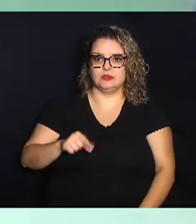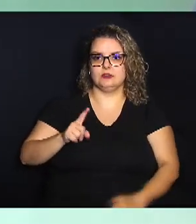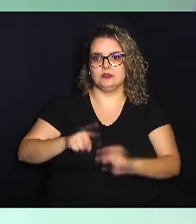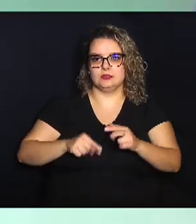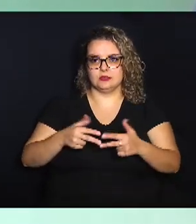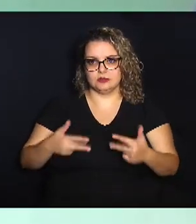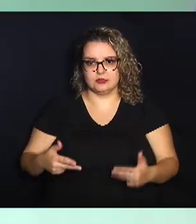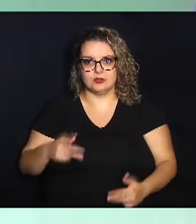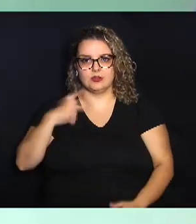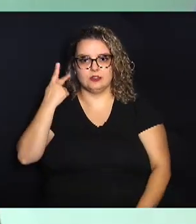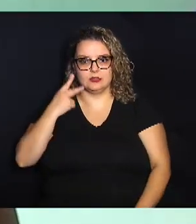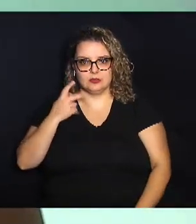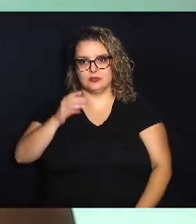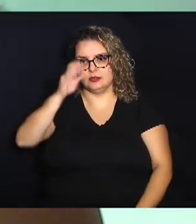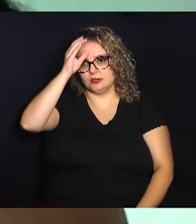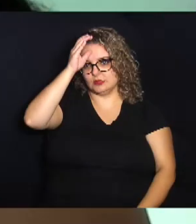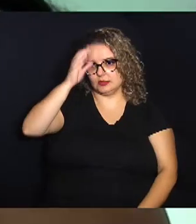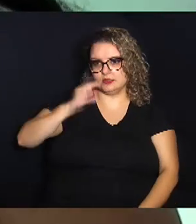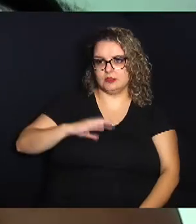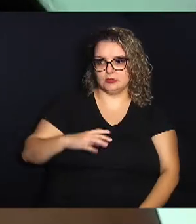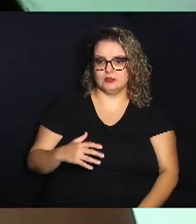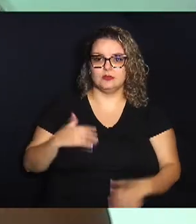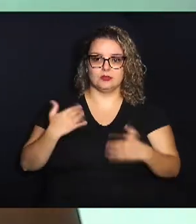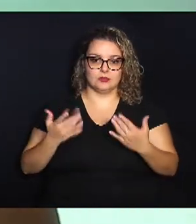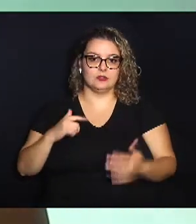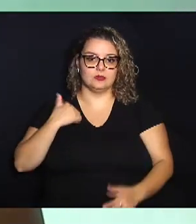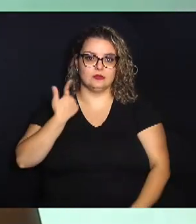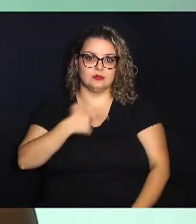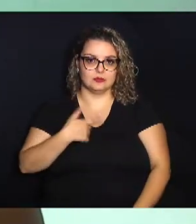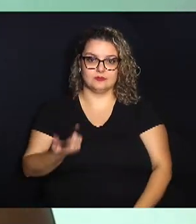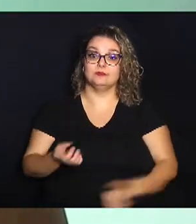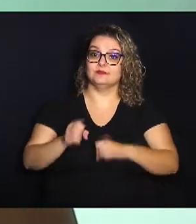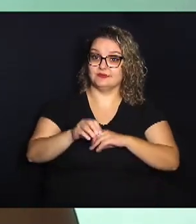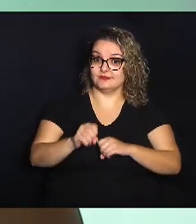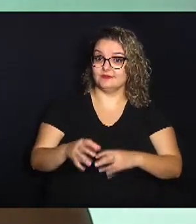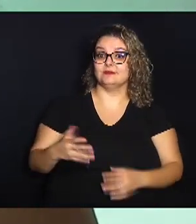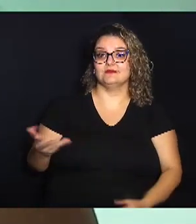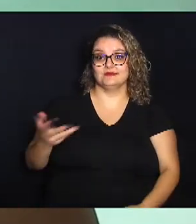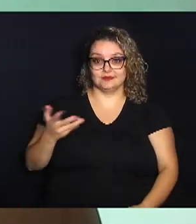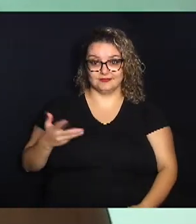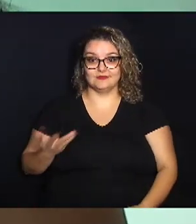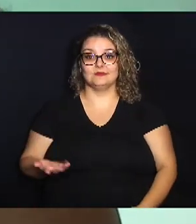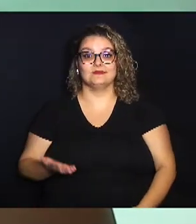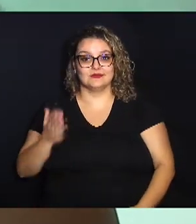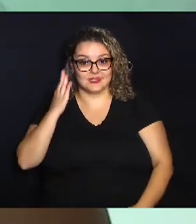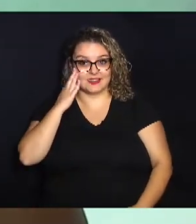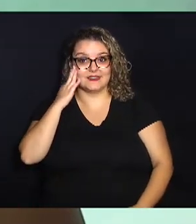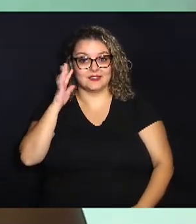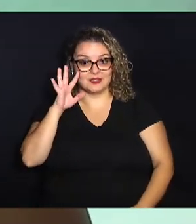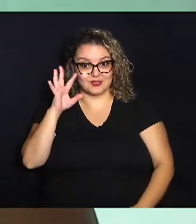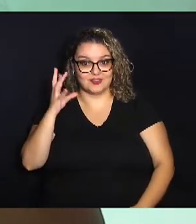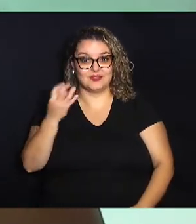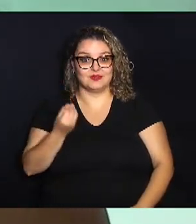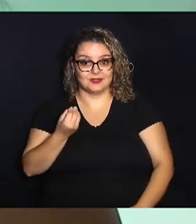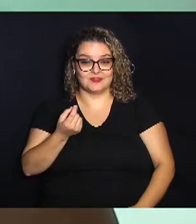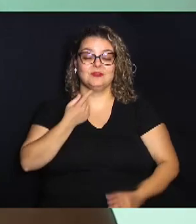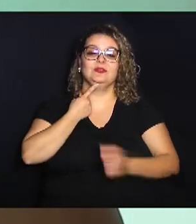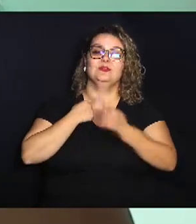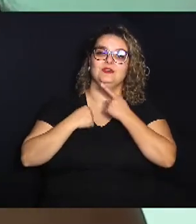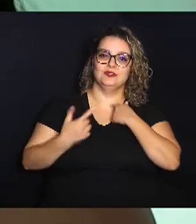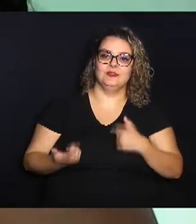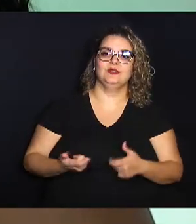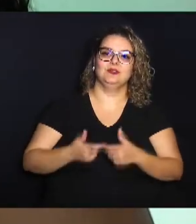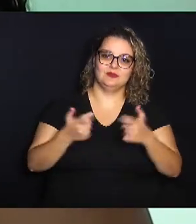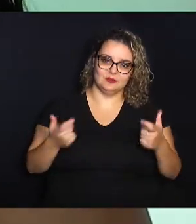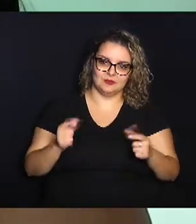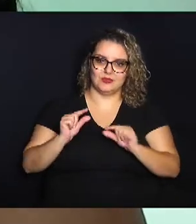sobre política e cidadania, e aí a gente dá uma acelerada, assim, porque a gente sabe que o conhecimento, então a vontade é um pouco